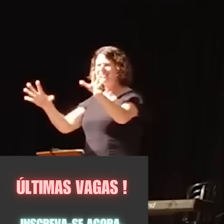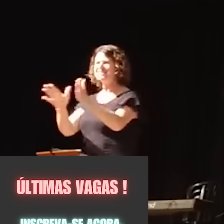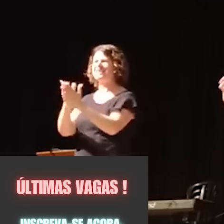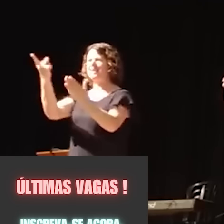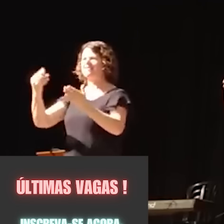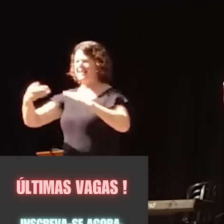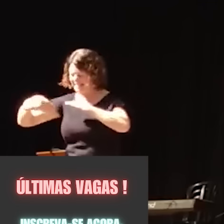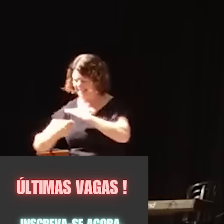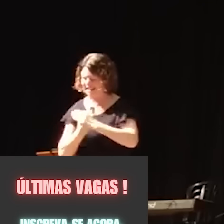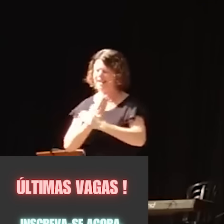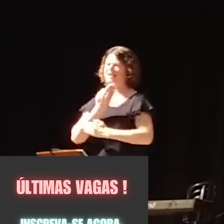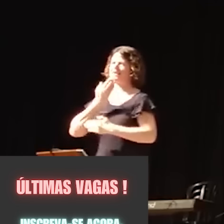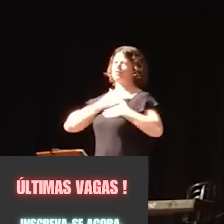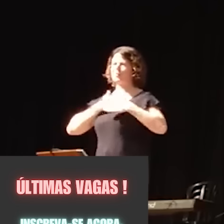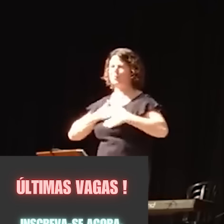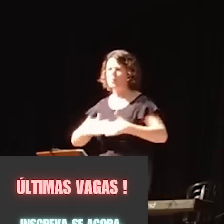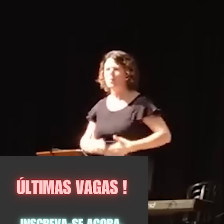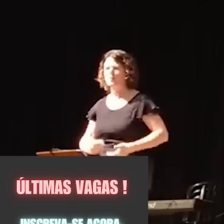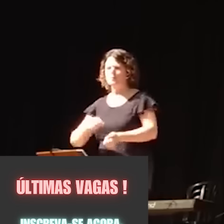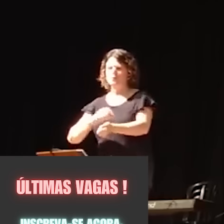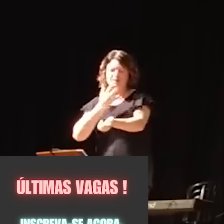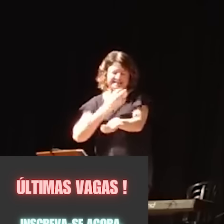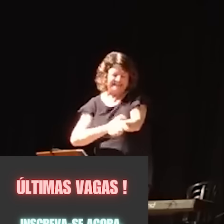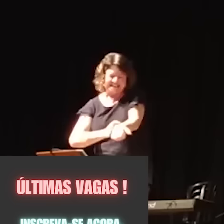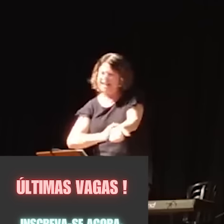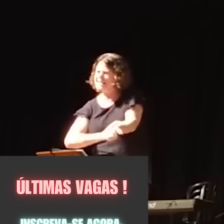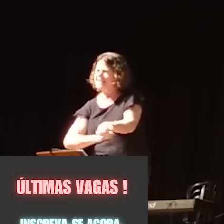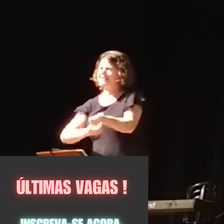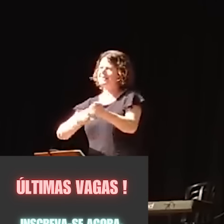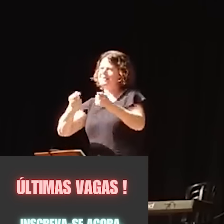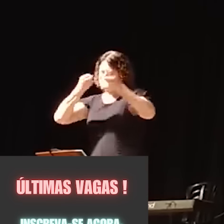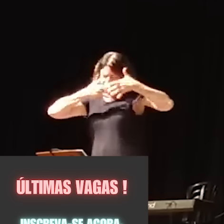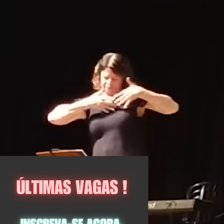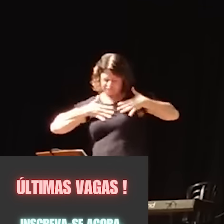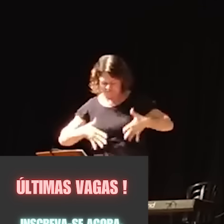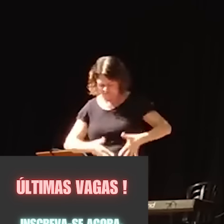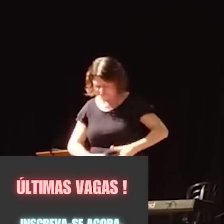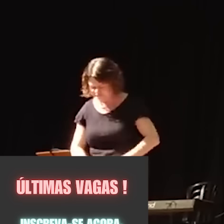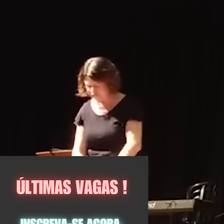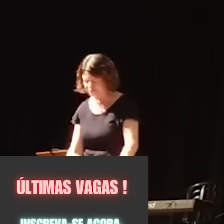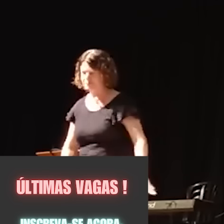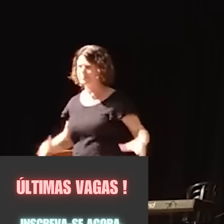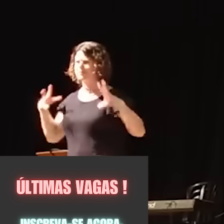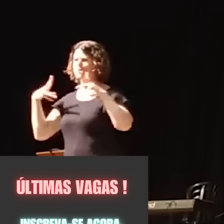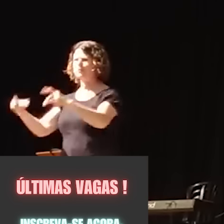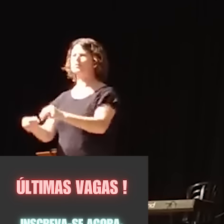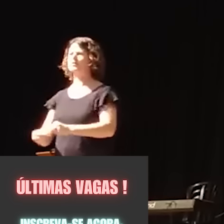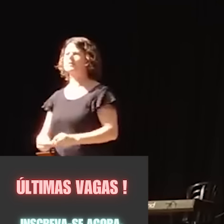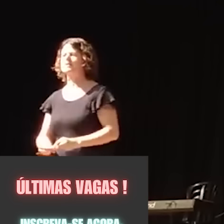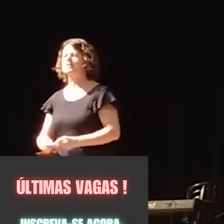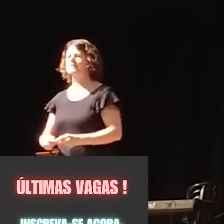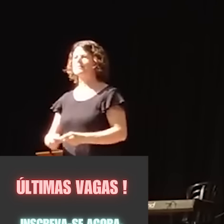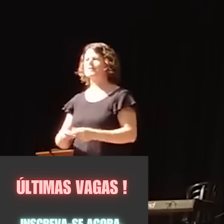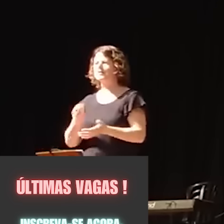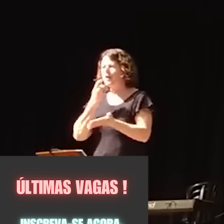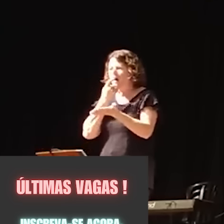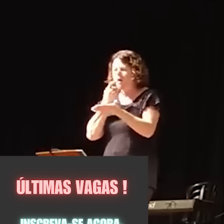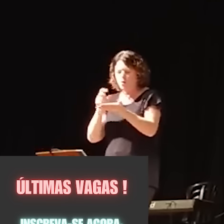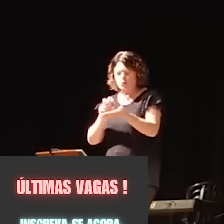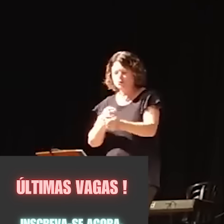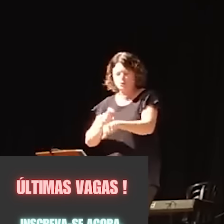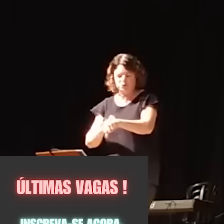musculatura ela tem que entrar no teu sangue essa fé tem que ser distribuída no teu corpo ela tem que fazer parte dos teus ossos